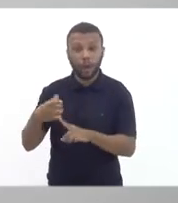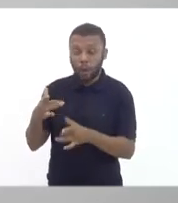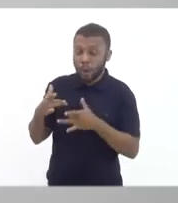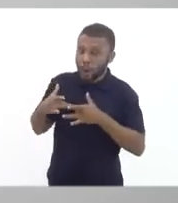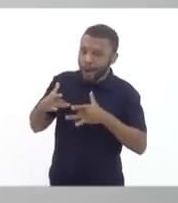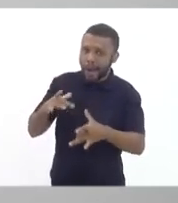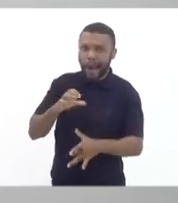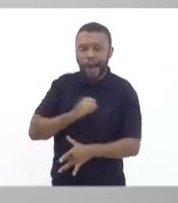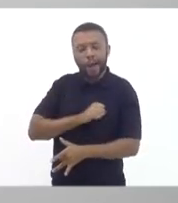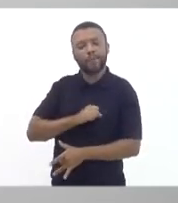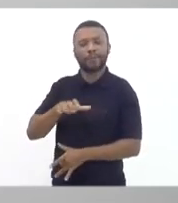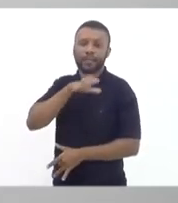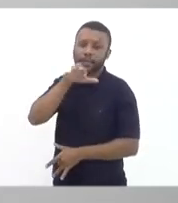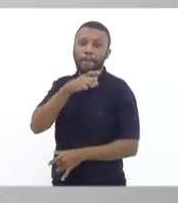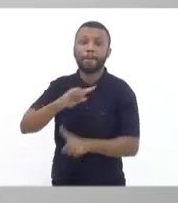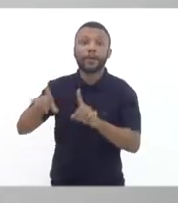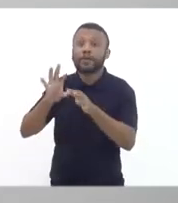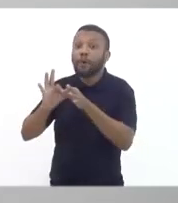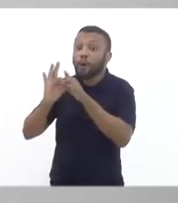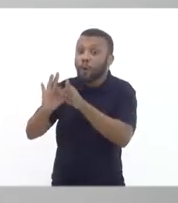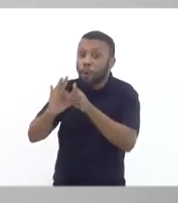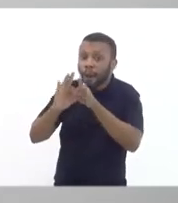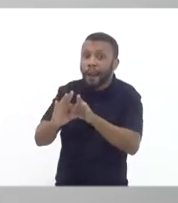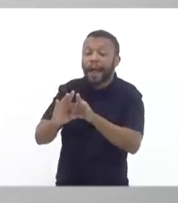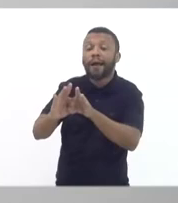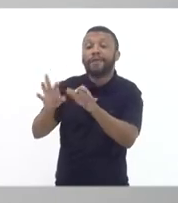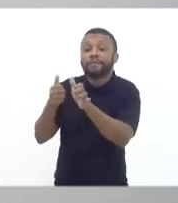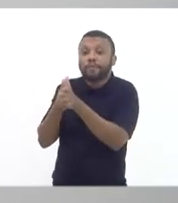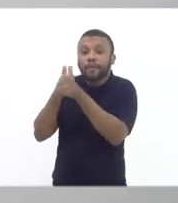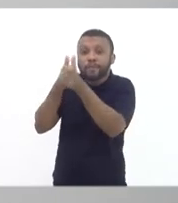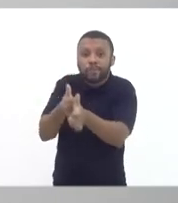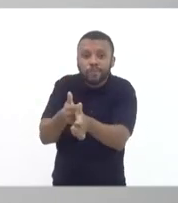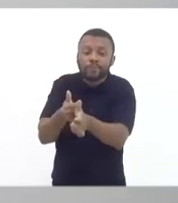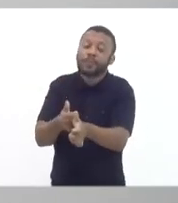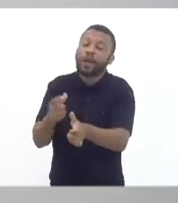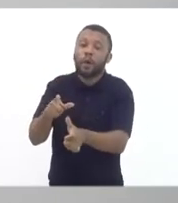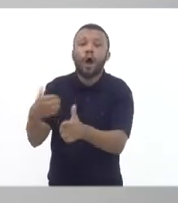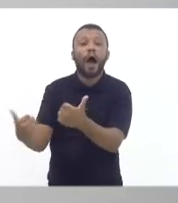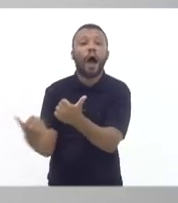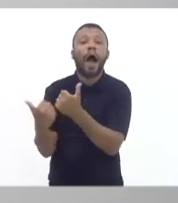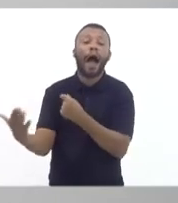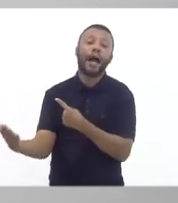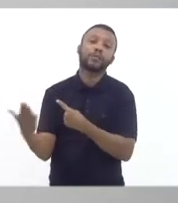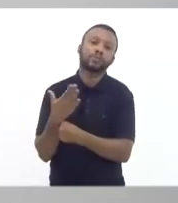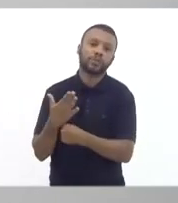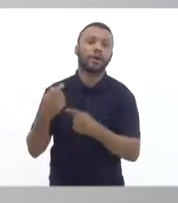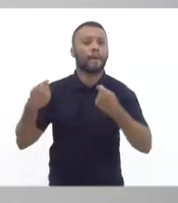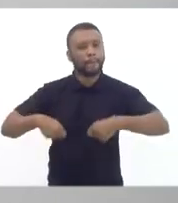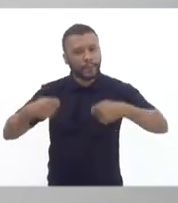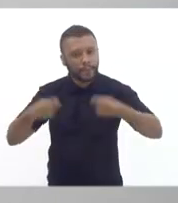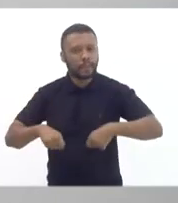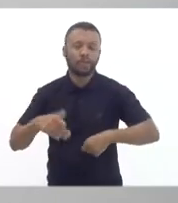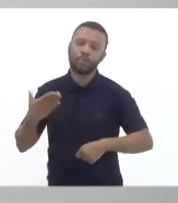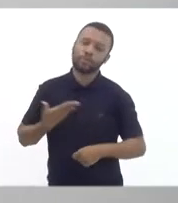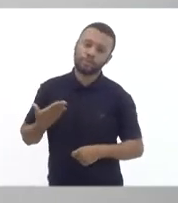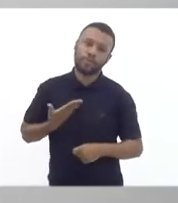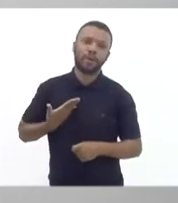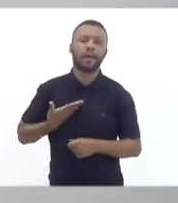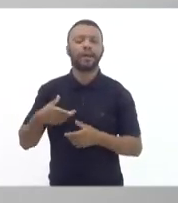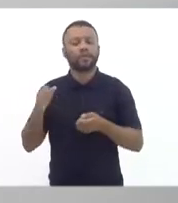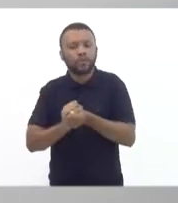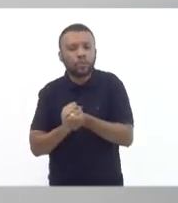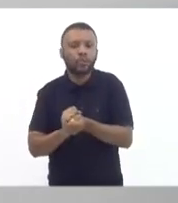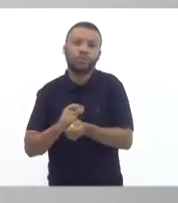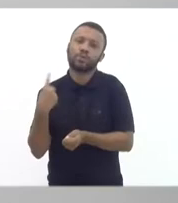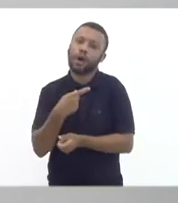vocês. Me desculpem, mas eu vou colar. Vou colar e vou buscar, eu preciso de ajuda. Eu preciso de ajuda para os meus colegas que estão aqui.